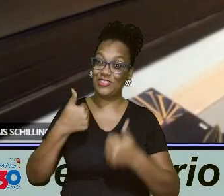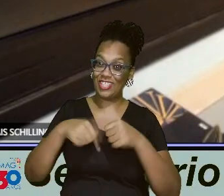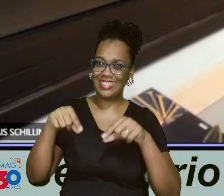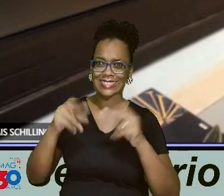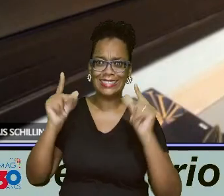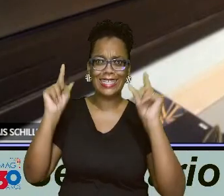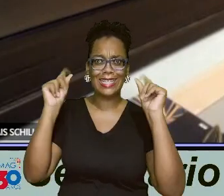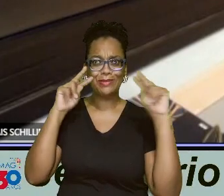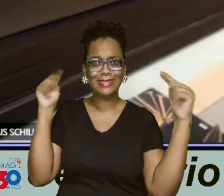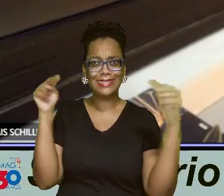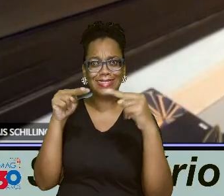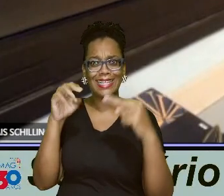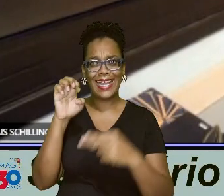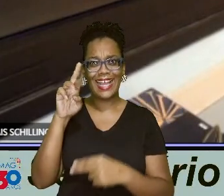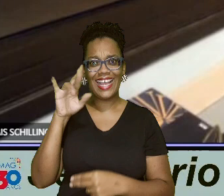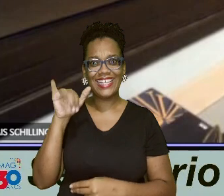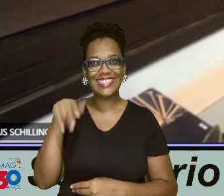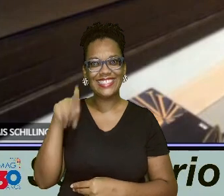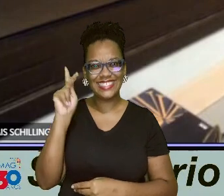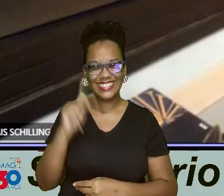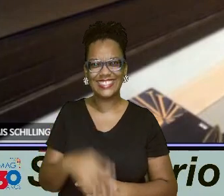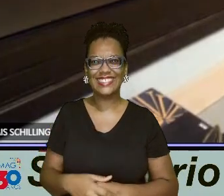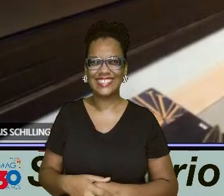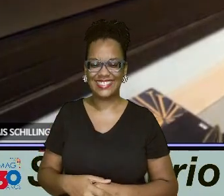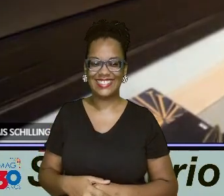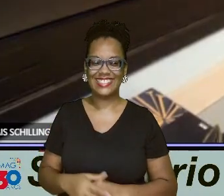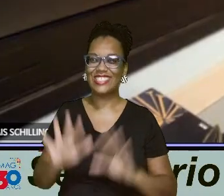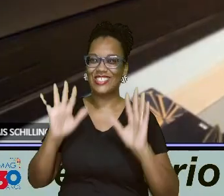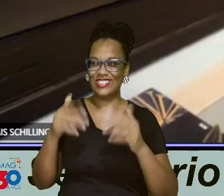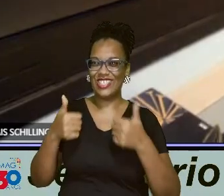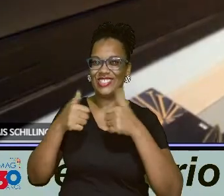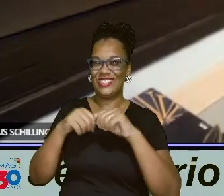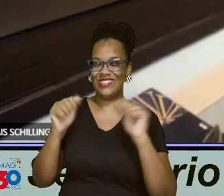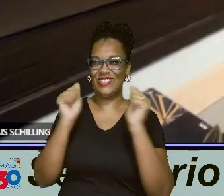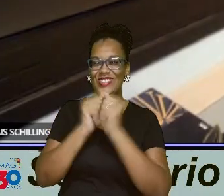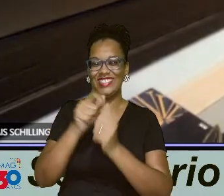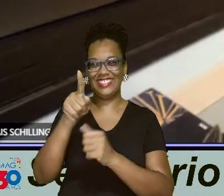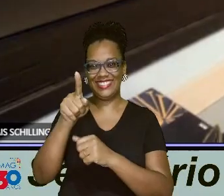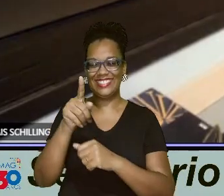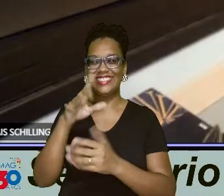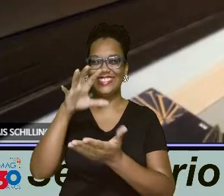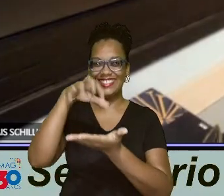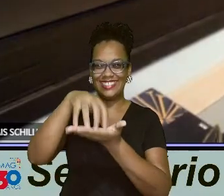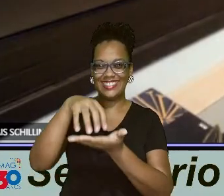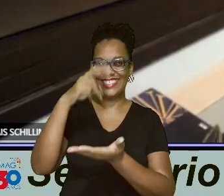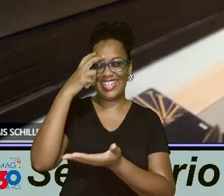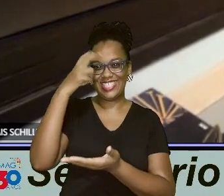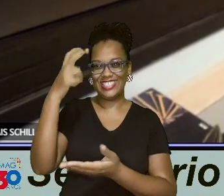eu não vi o Eric, já tivemos juntos aí pelo Centro de Inteligência.